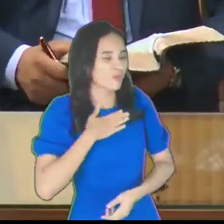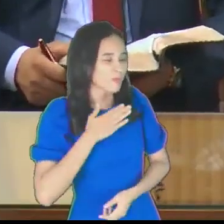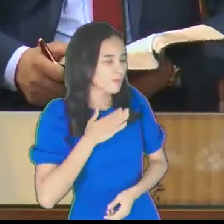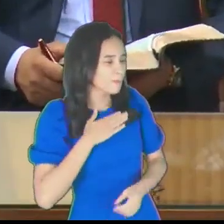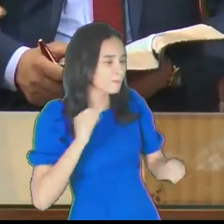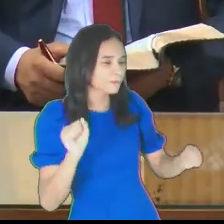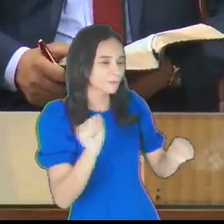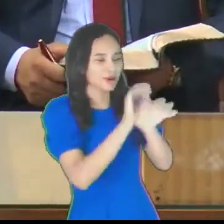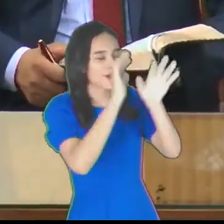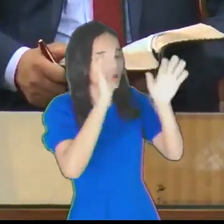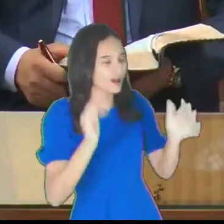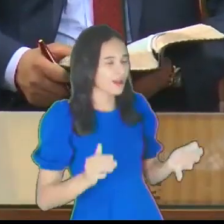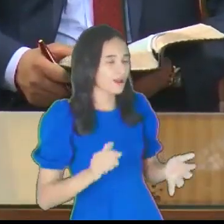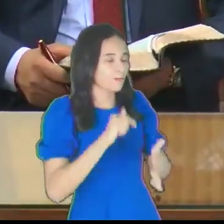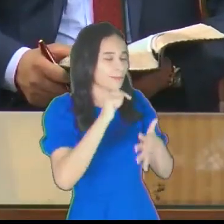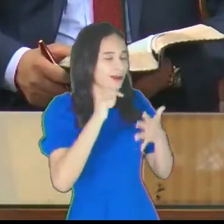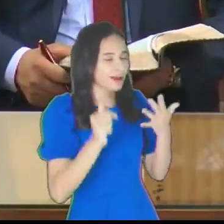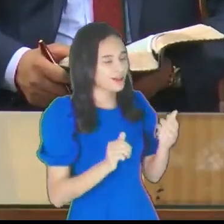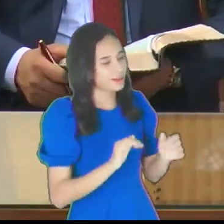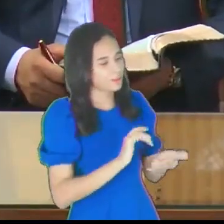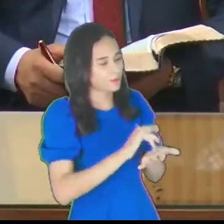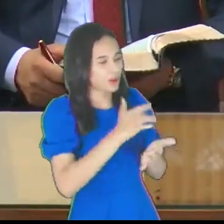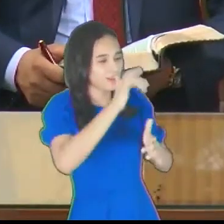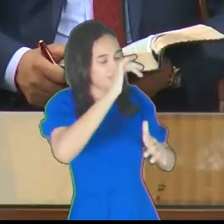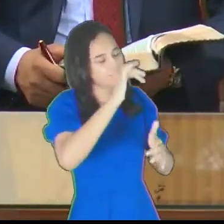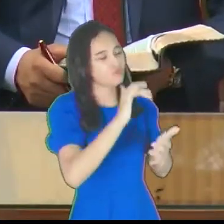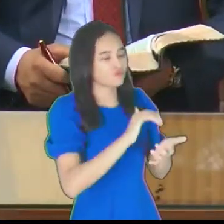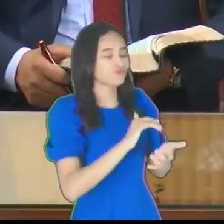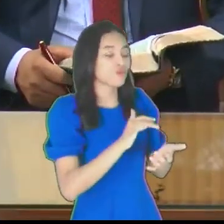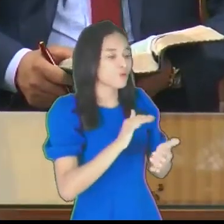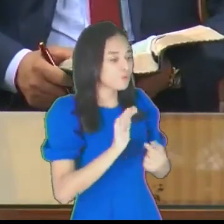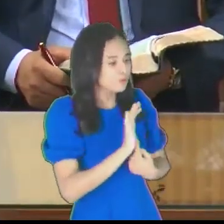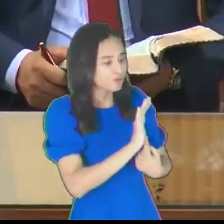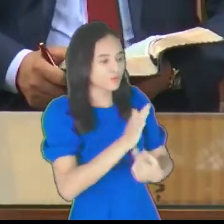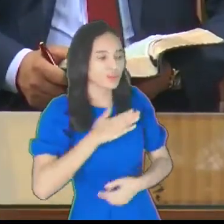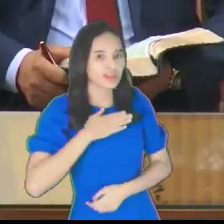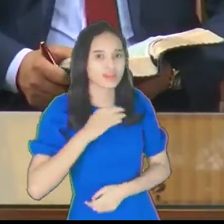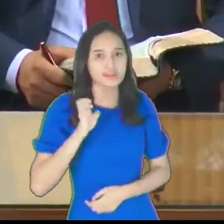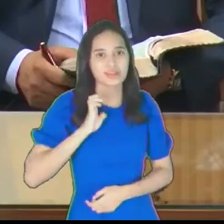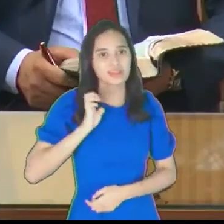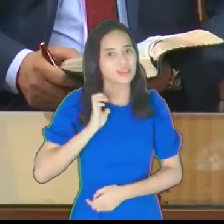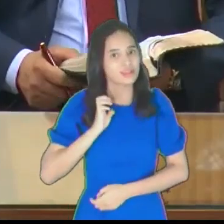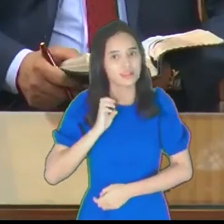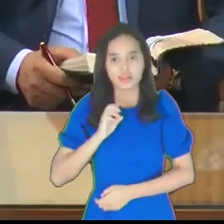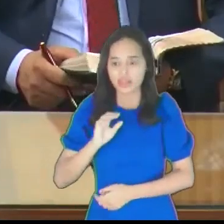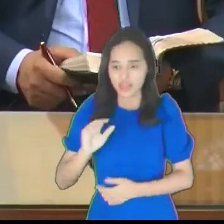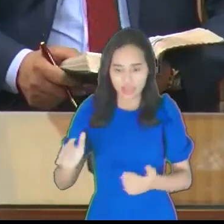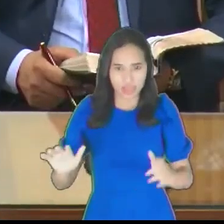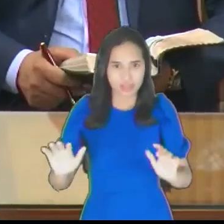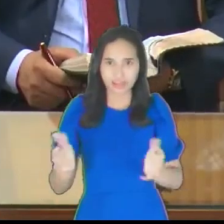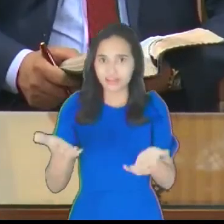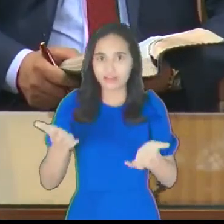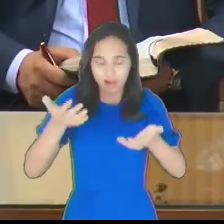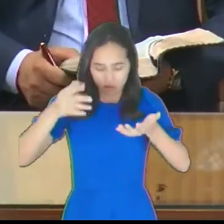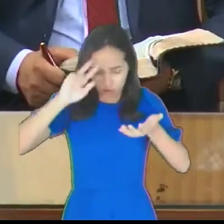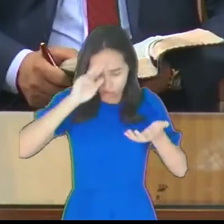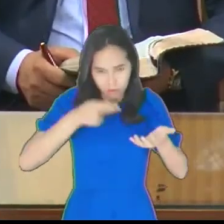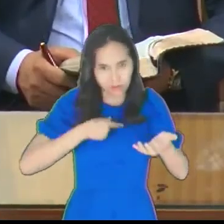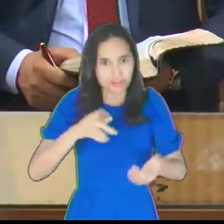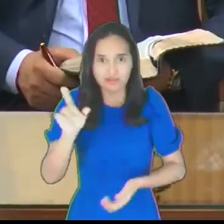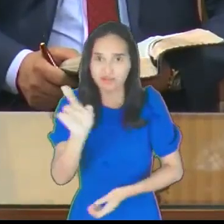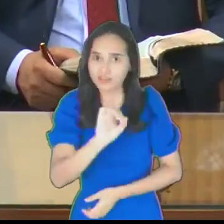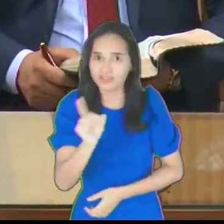mostrei meus tesouros, eu mostrei minha riqueza. Irmão, deixa de exaltação, fala